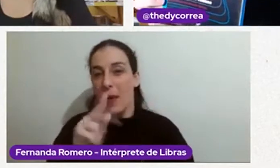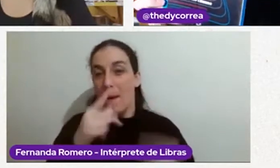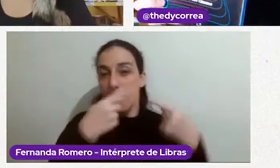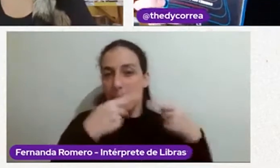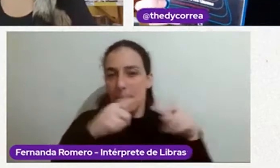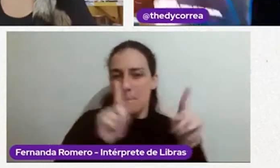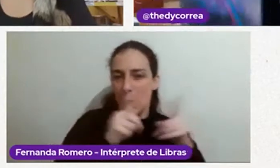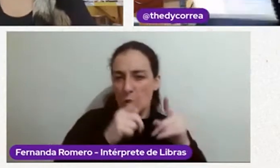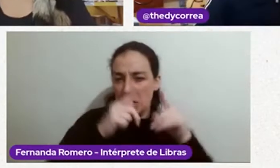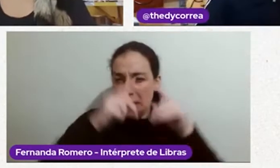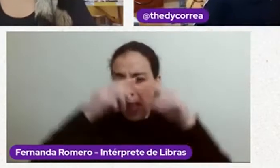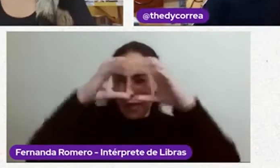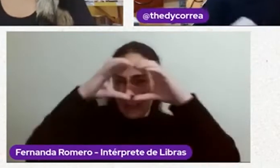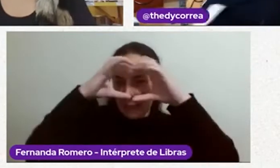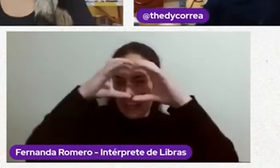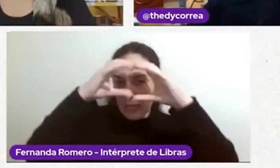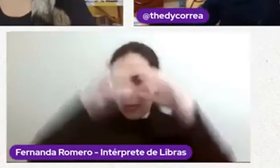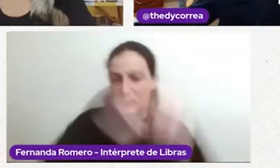Cérebro.